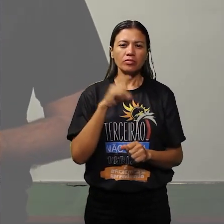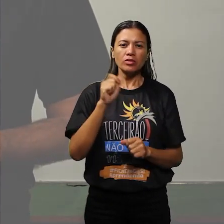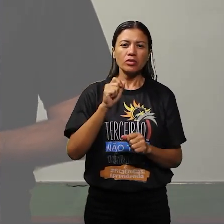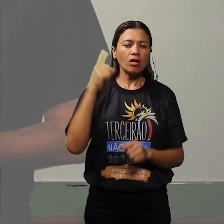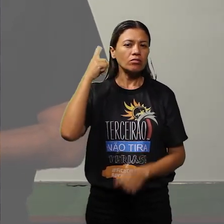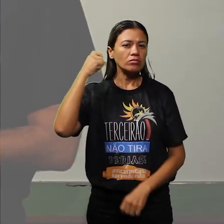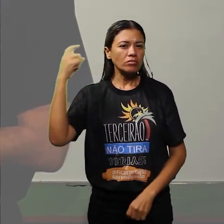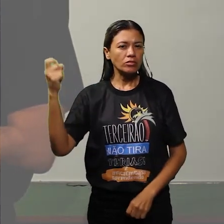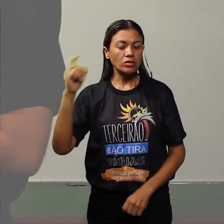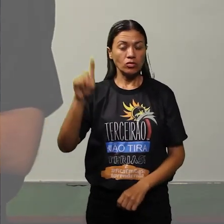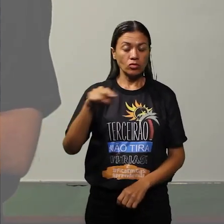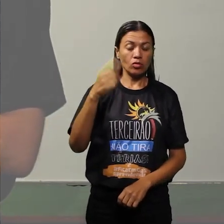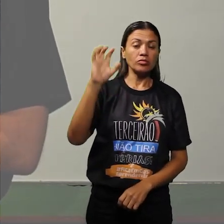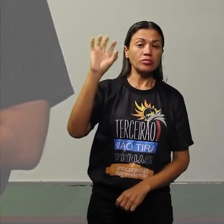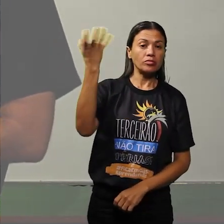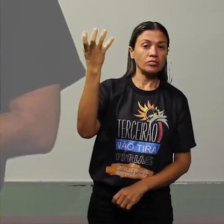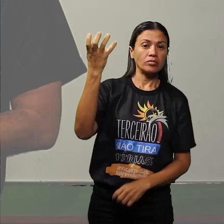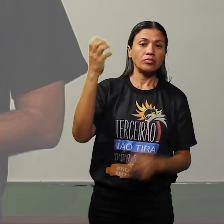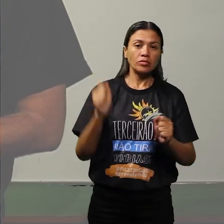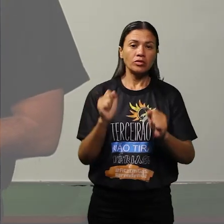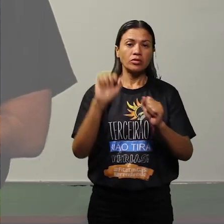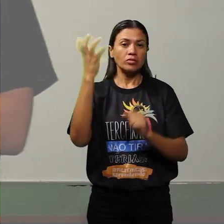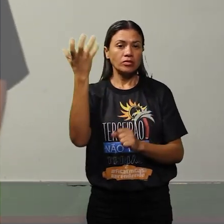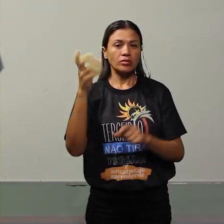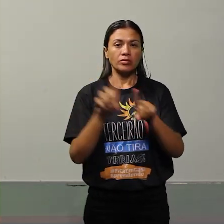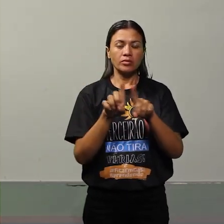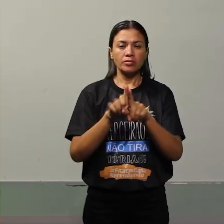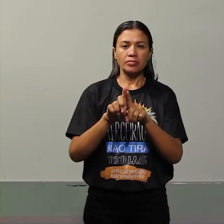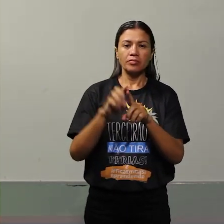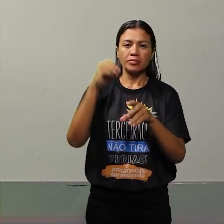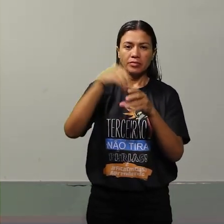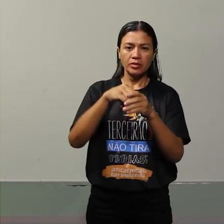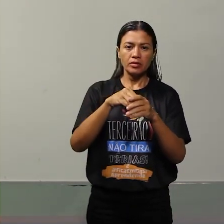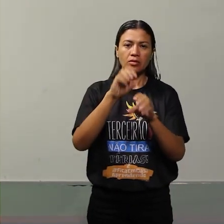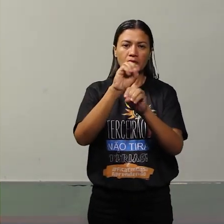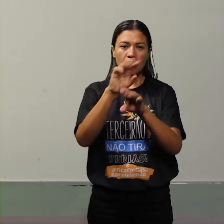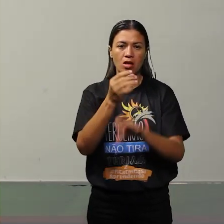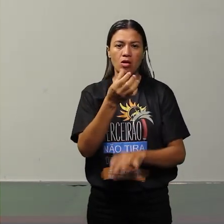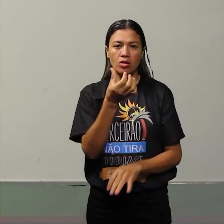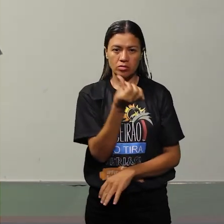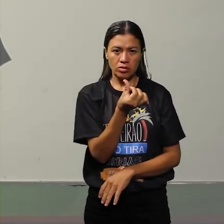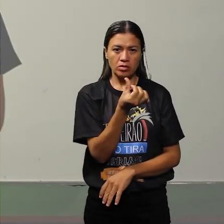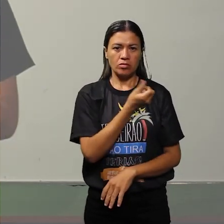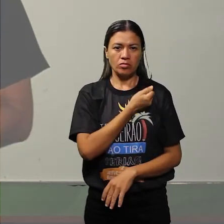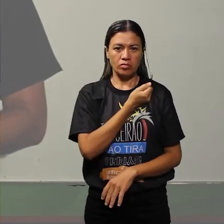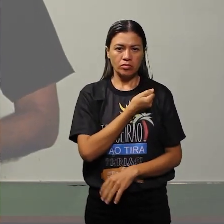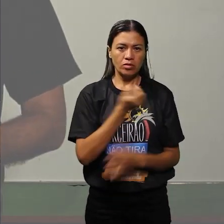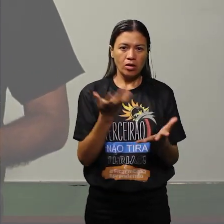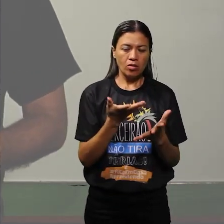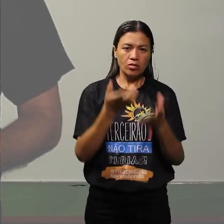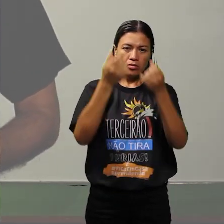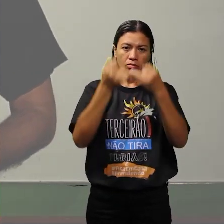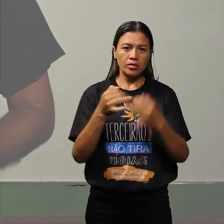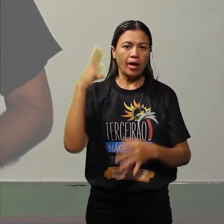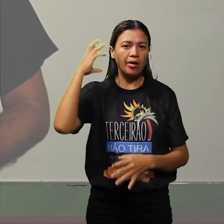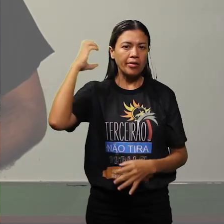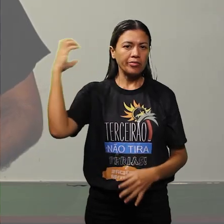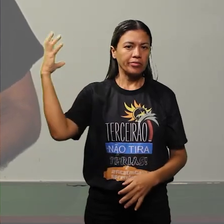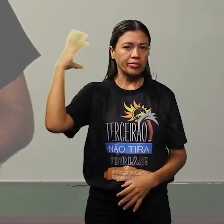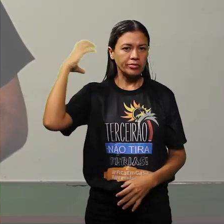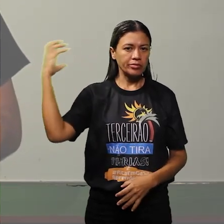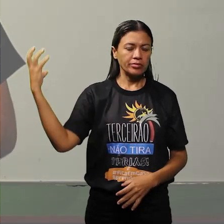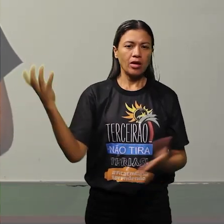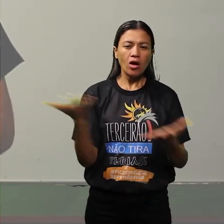som e outros fenômenos que podem acontecer envolvendo isso. Então, nós estamos na aula 6, vamos falar um pouco sobre essa parte de acústica. Então, o que acontece?